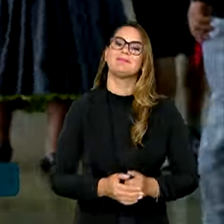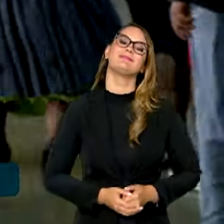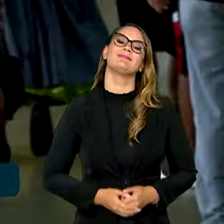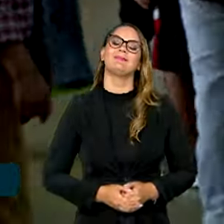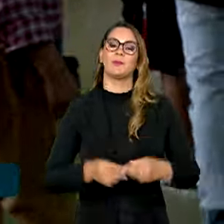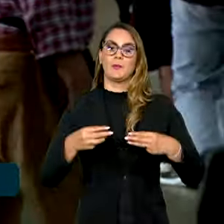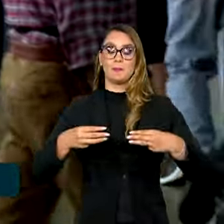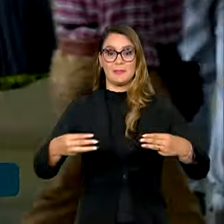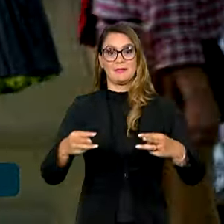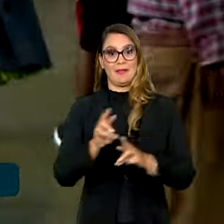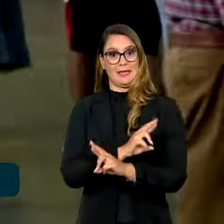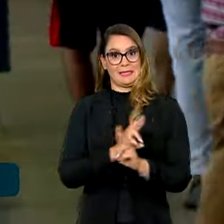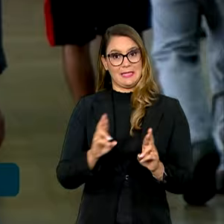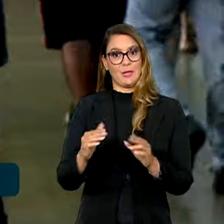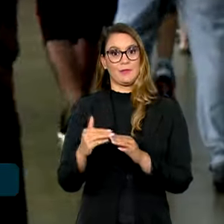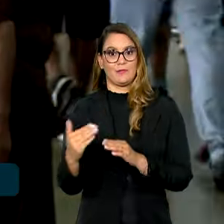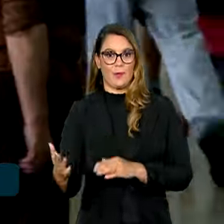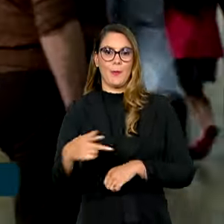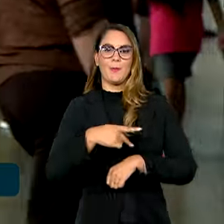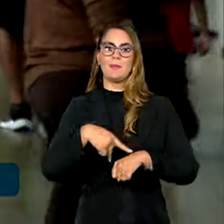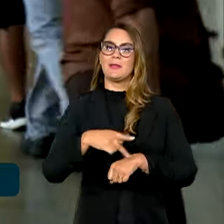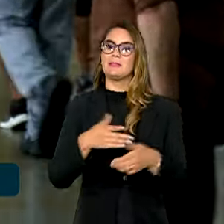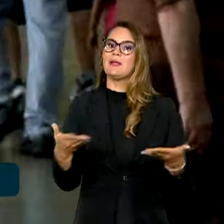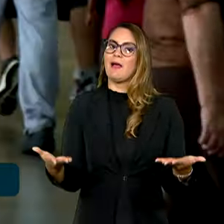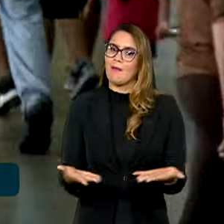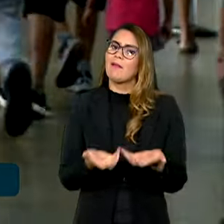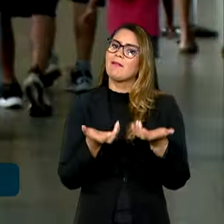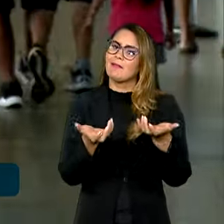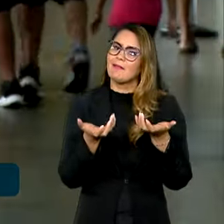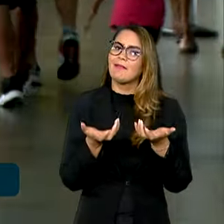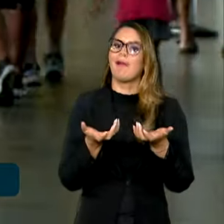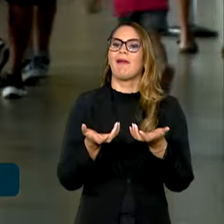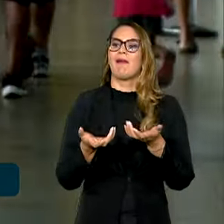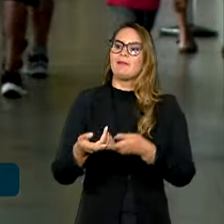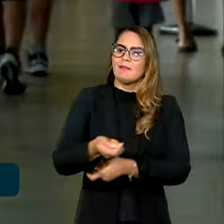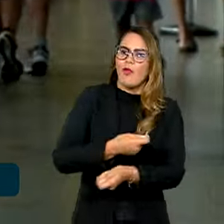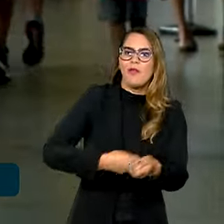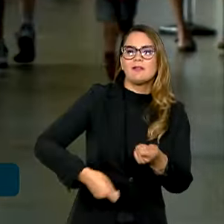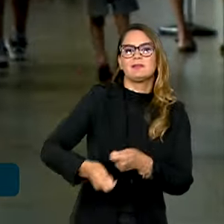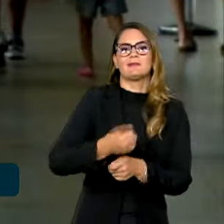das Relações Exteriores, o país está disposto